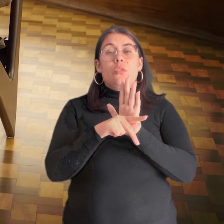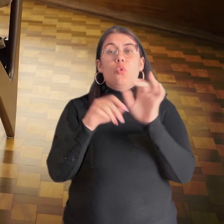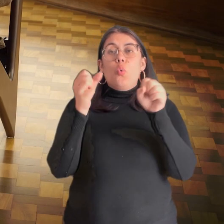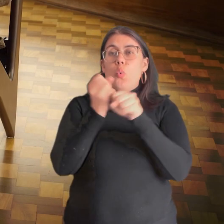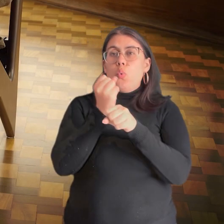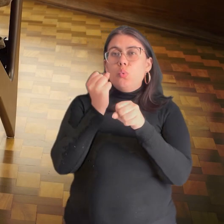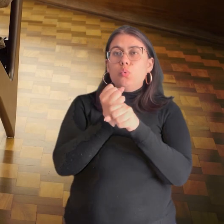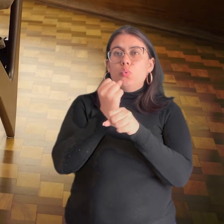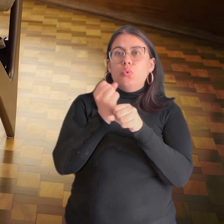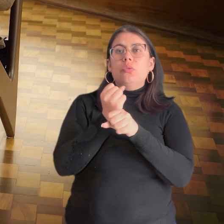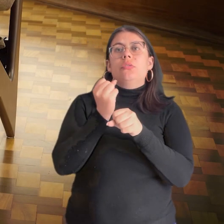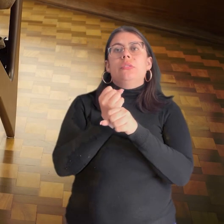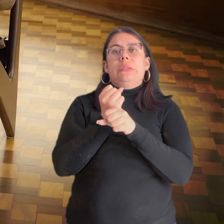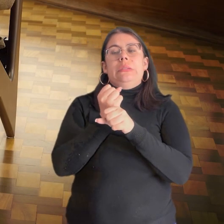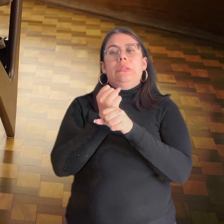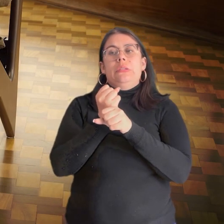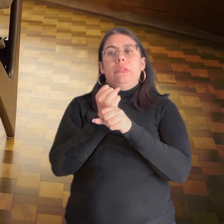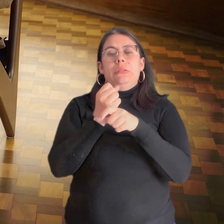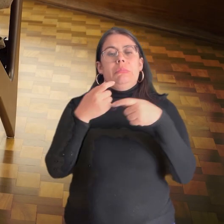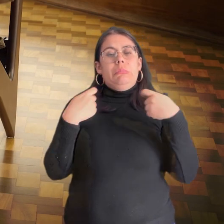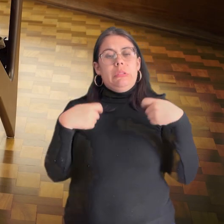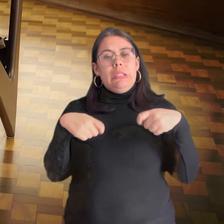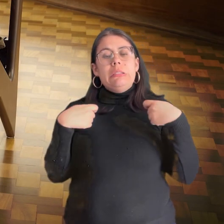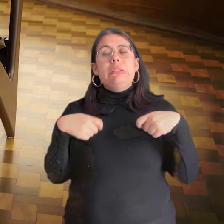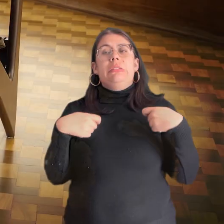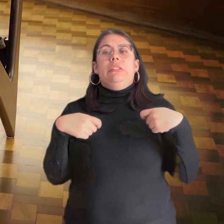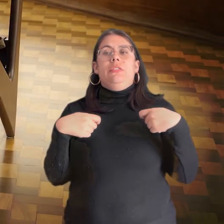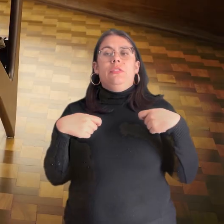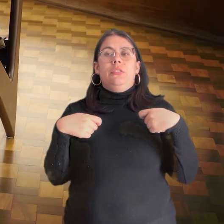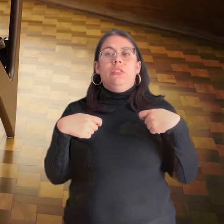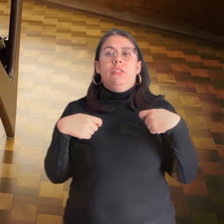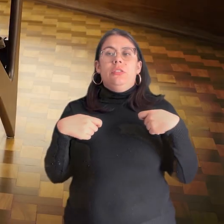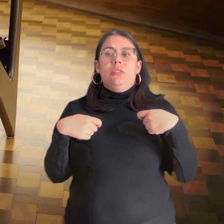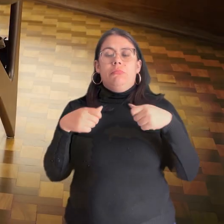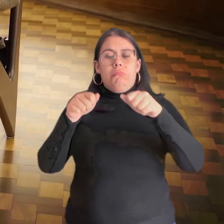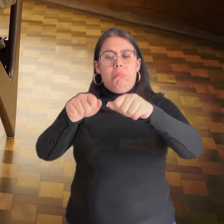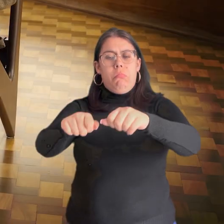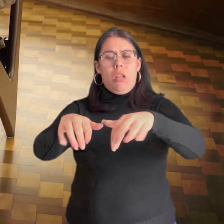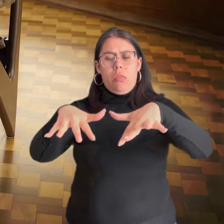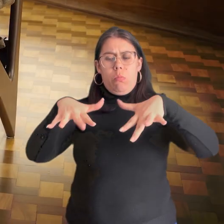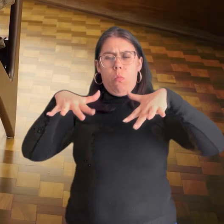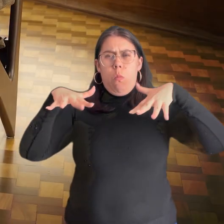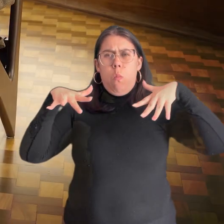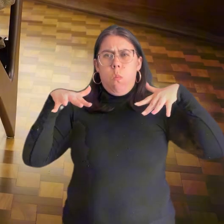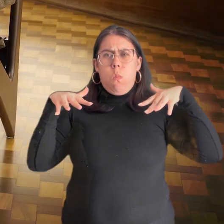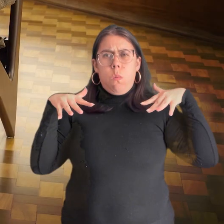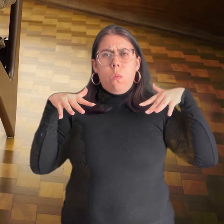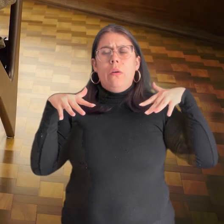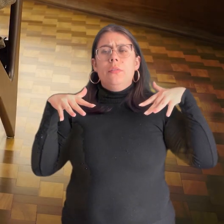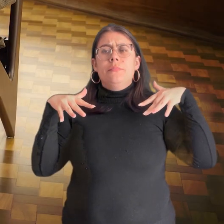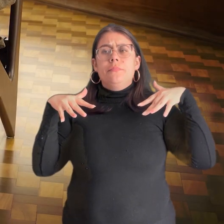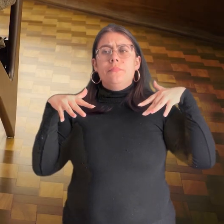reconstrução ipsis literis do que existia. Uma grande plateia,